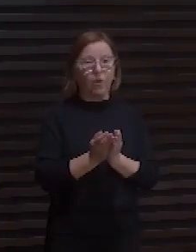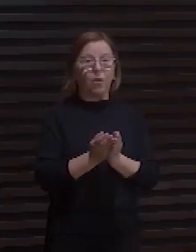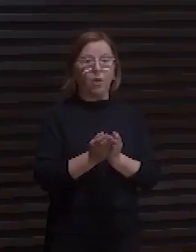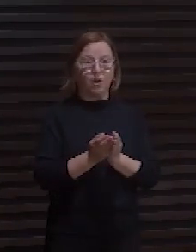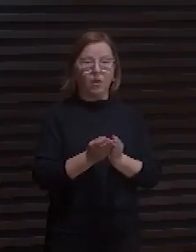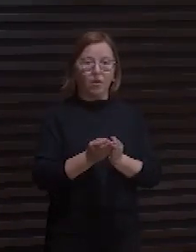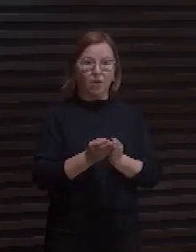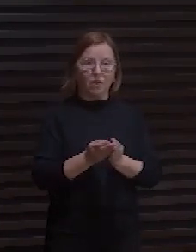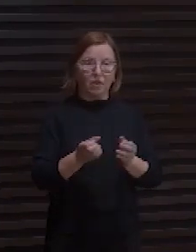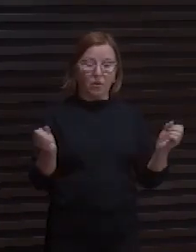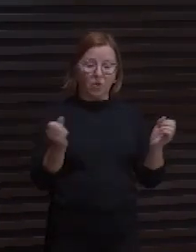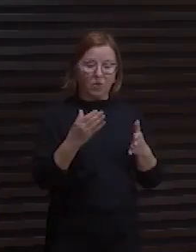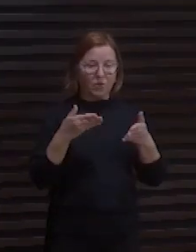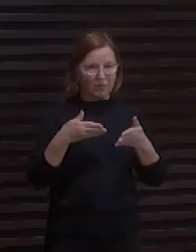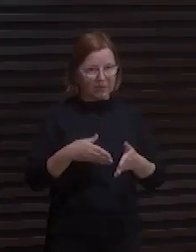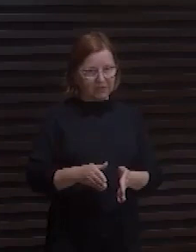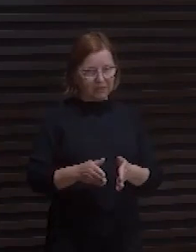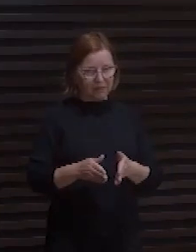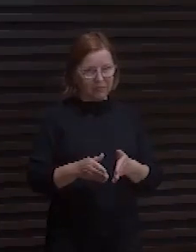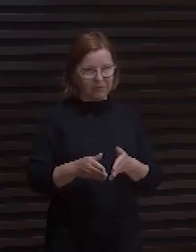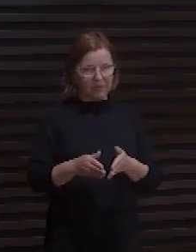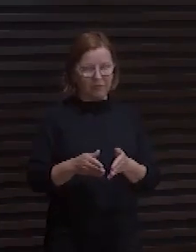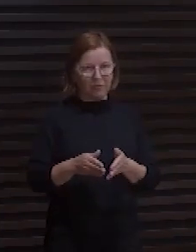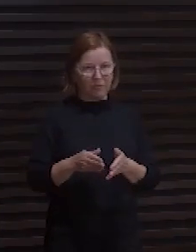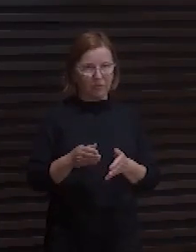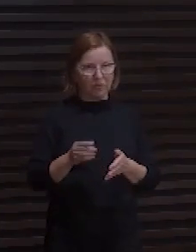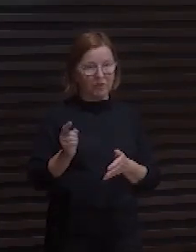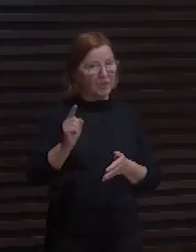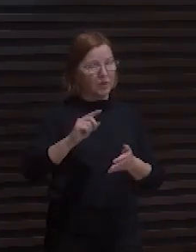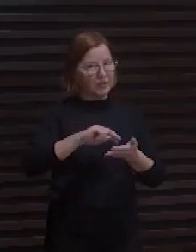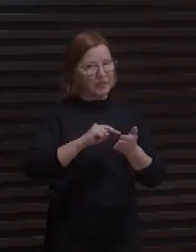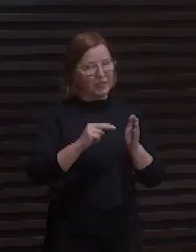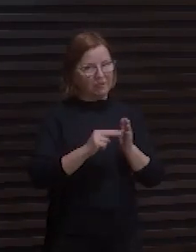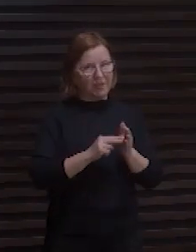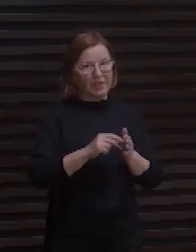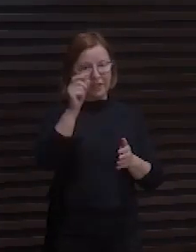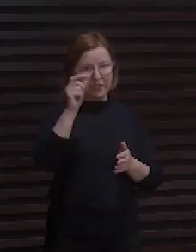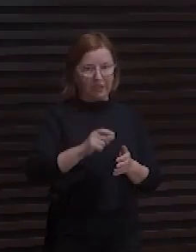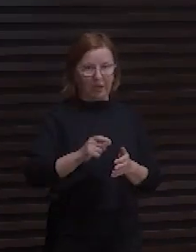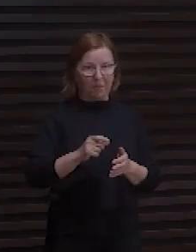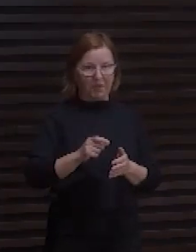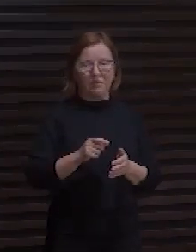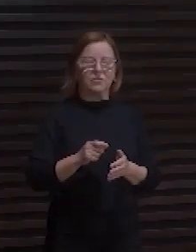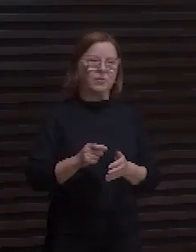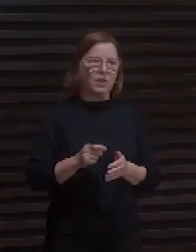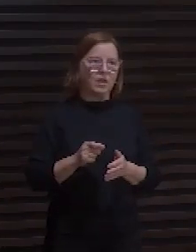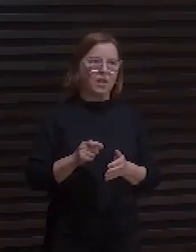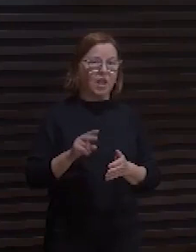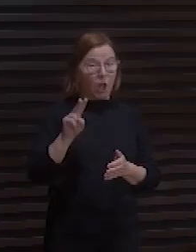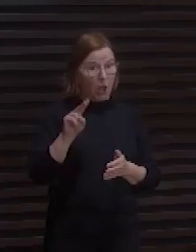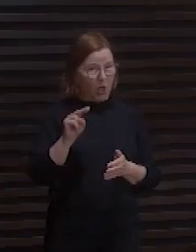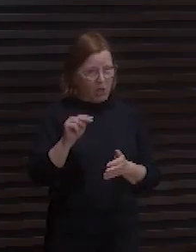adoração, nem isenta uma pessoa de cair em tentação, ou mesmo de pecar. Evidente que não, meus